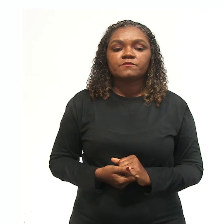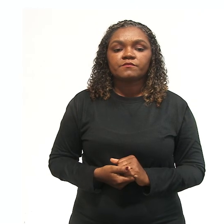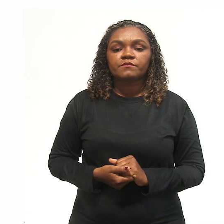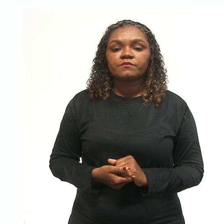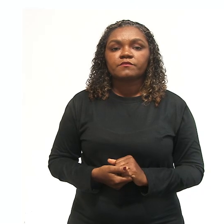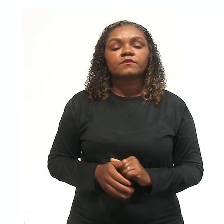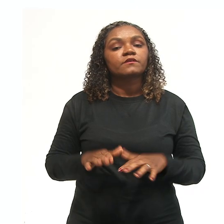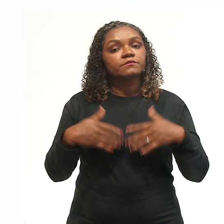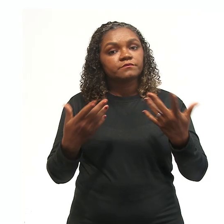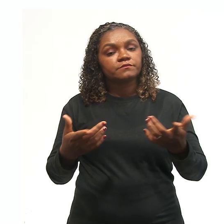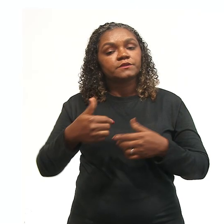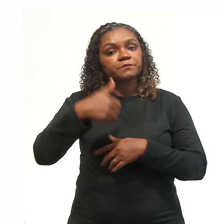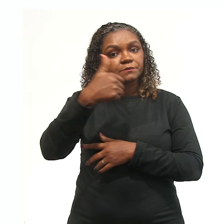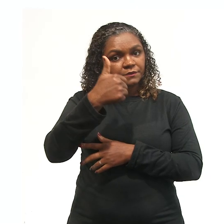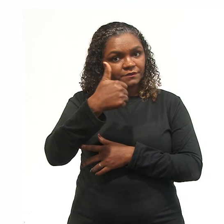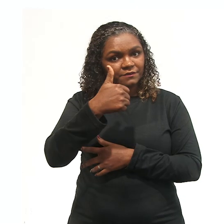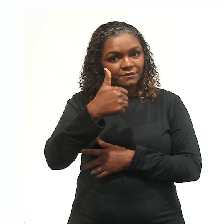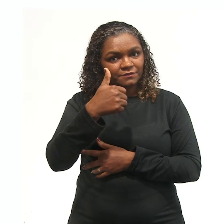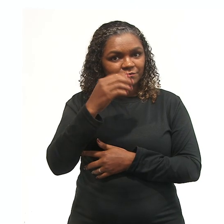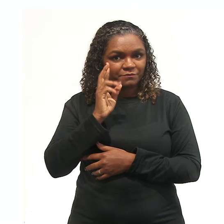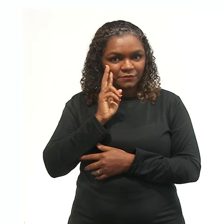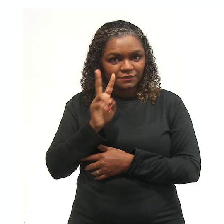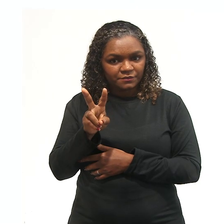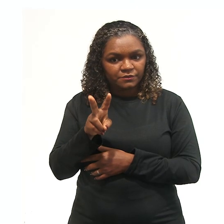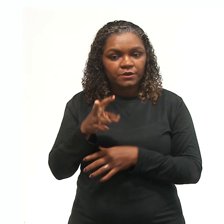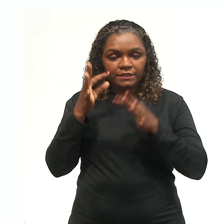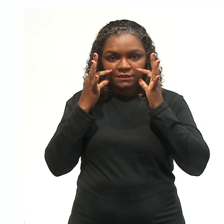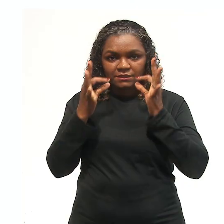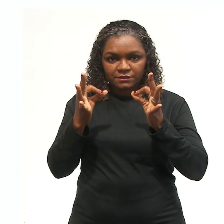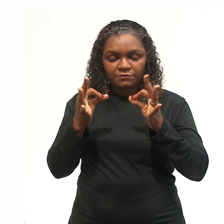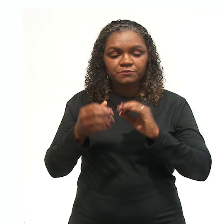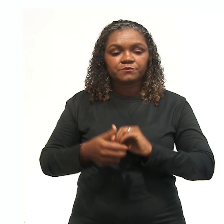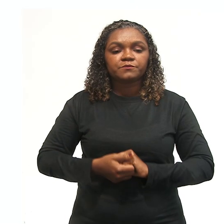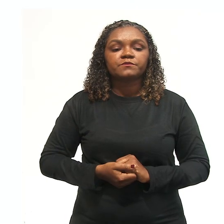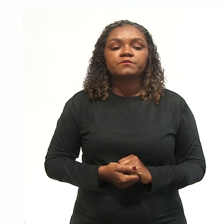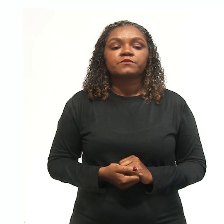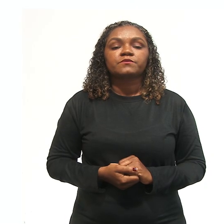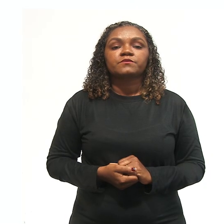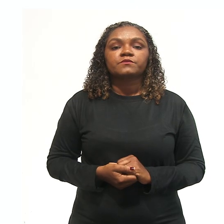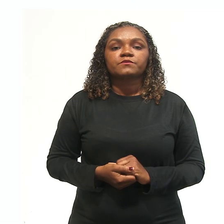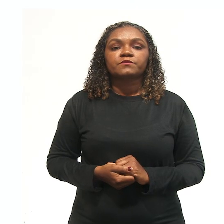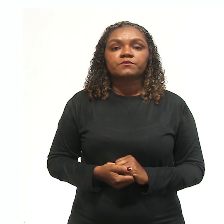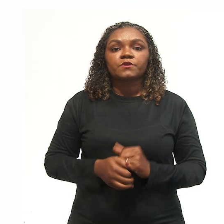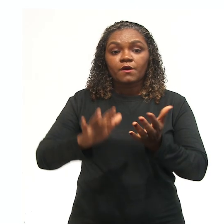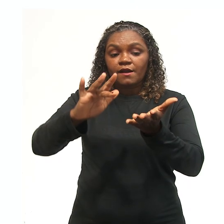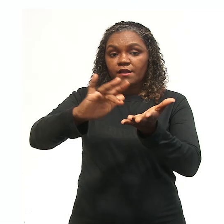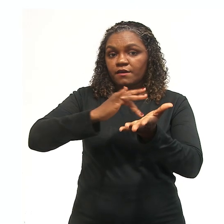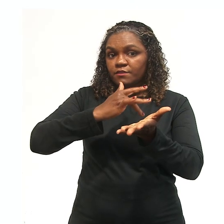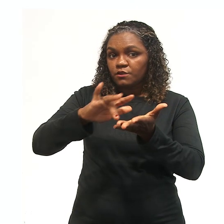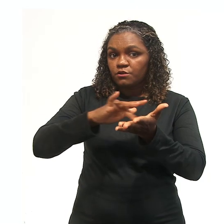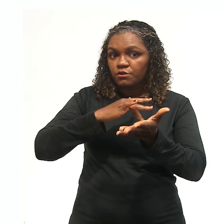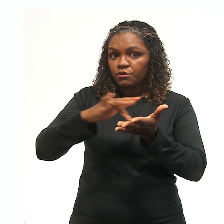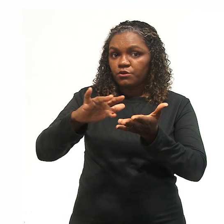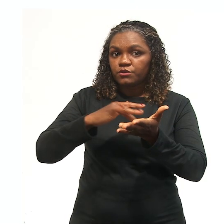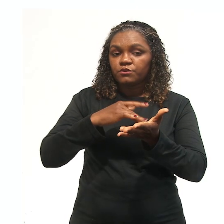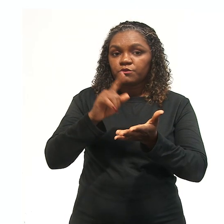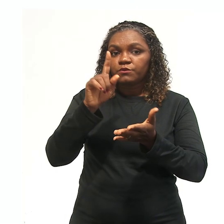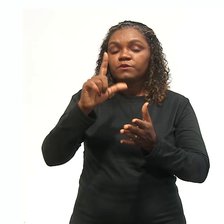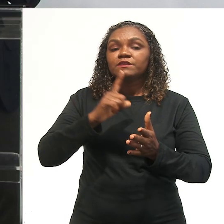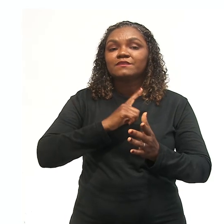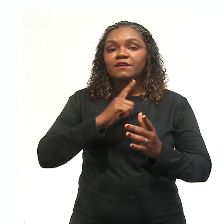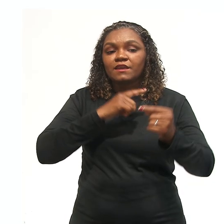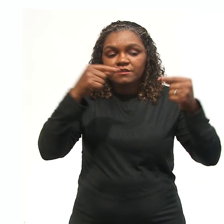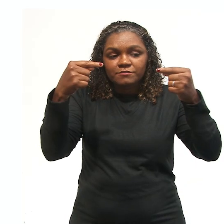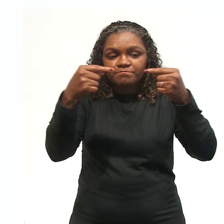Então, primeiro ponto que a gente tem que observar bem aqui é que o pregão eletrônico, ele segue um